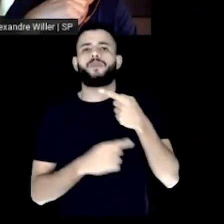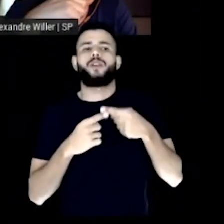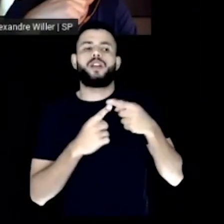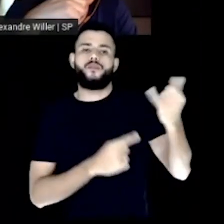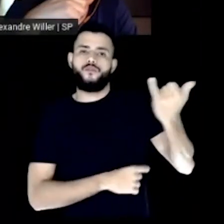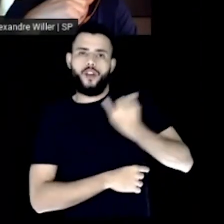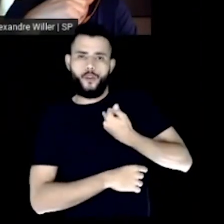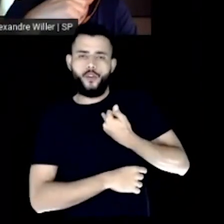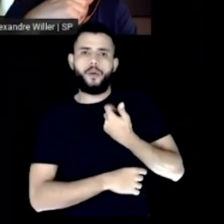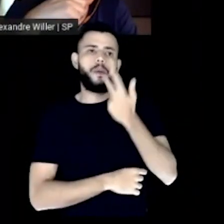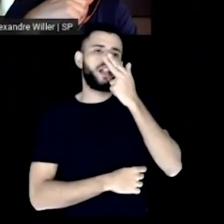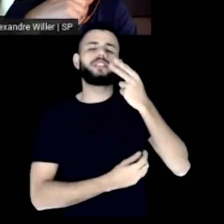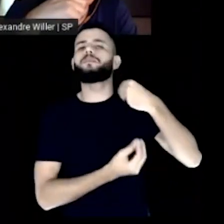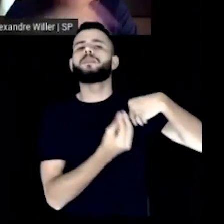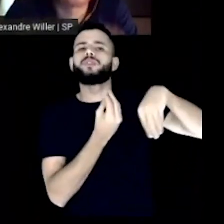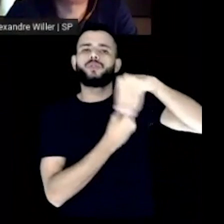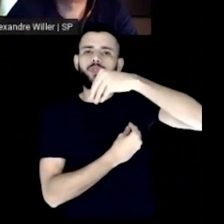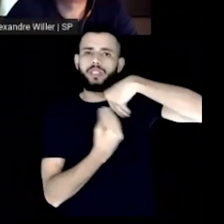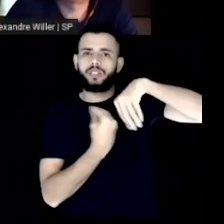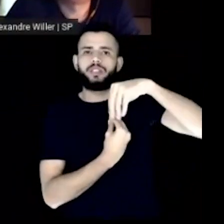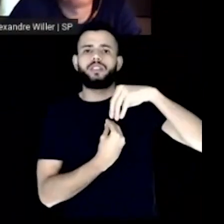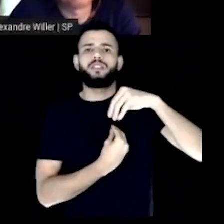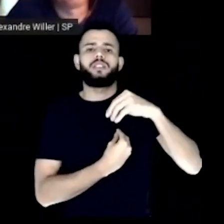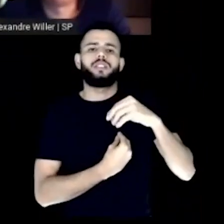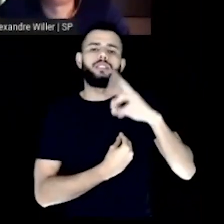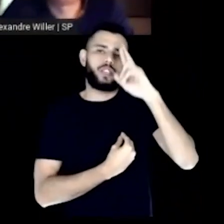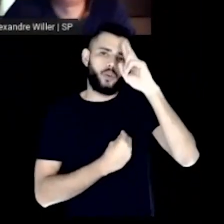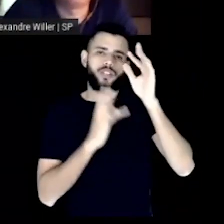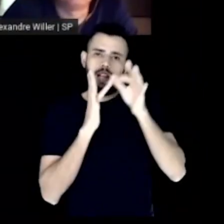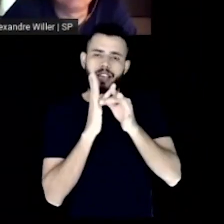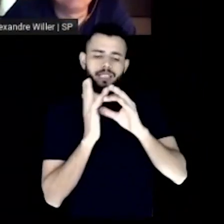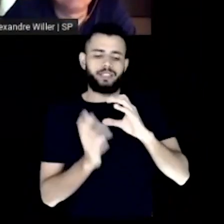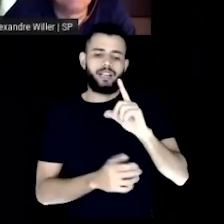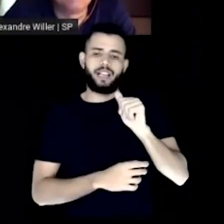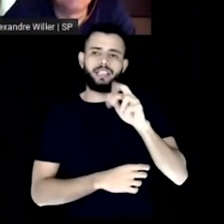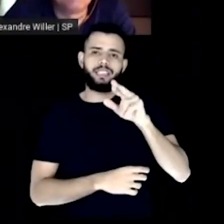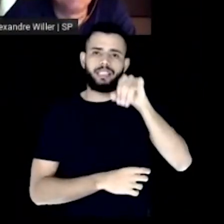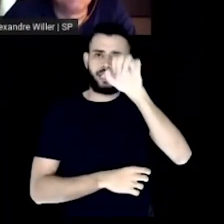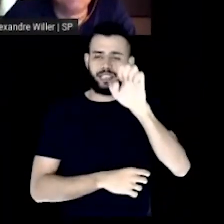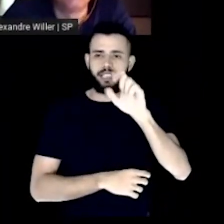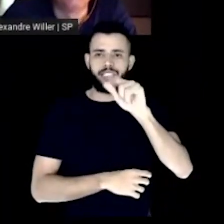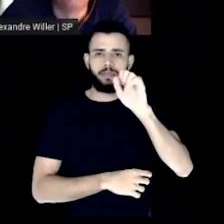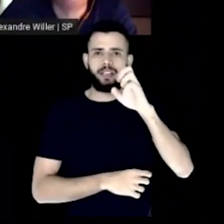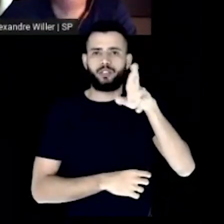mais engraçados que eu vi, porque ele falou assim para mim, que parecia uma mistura de Senhor dos Anéis com Clarice Lispector.